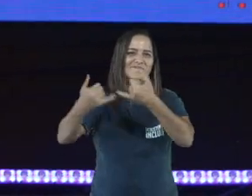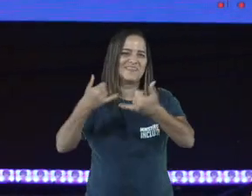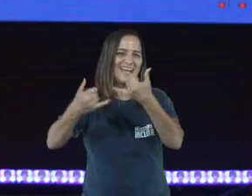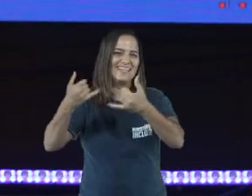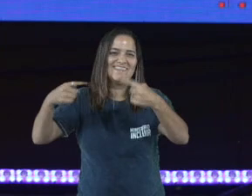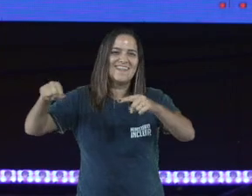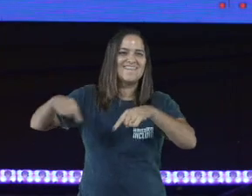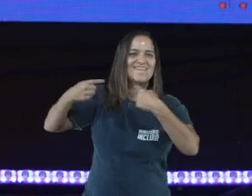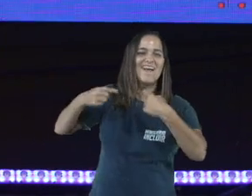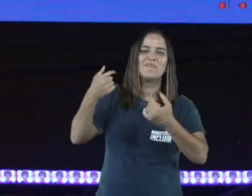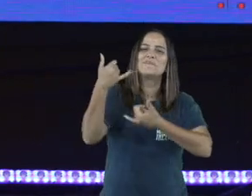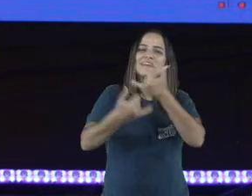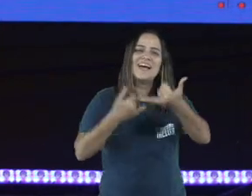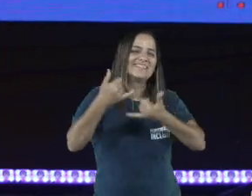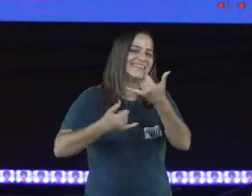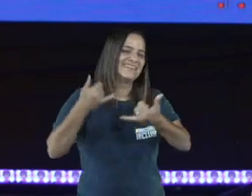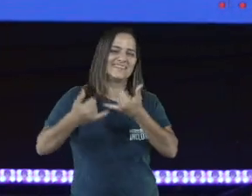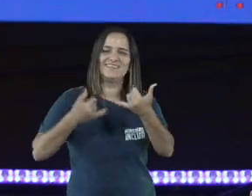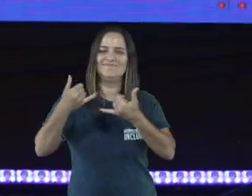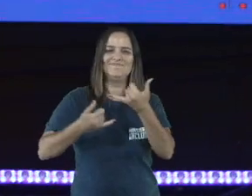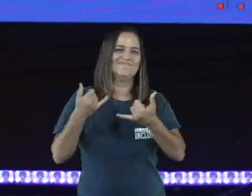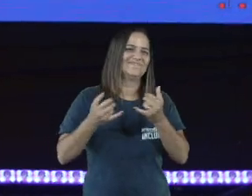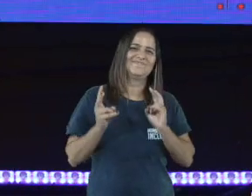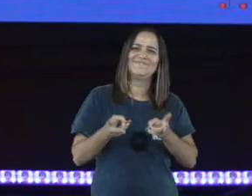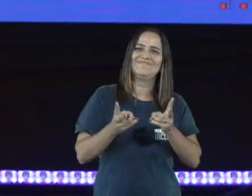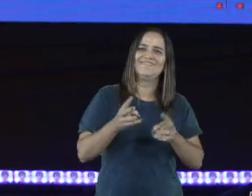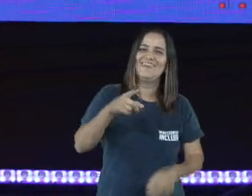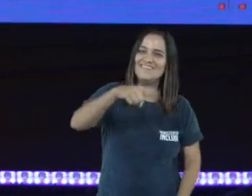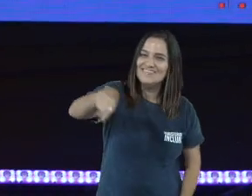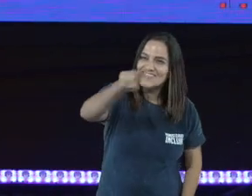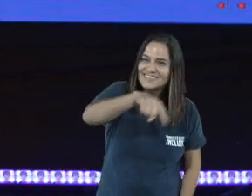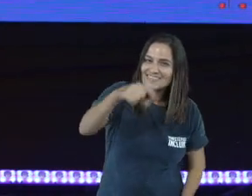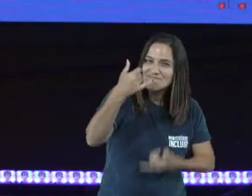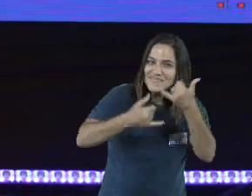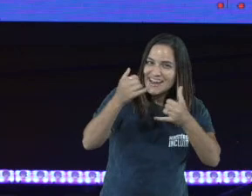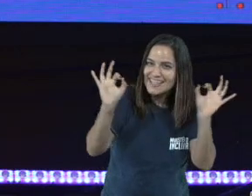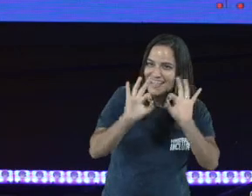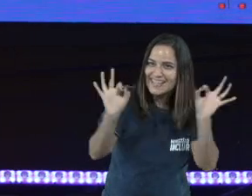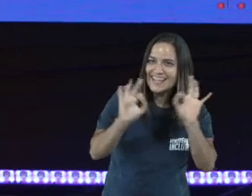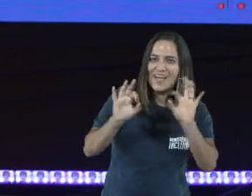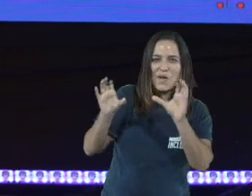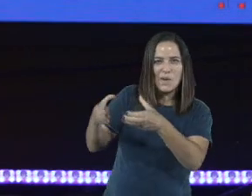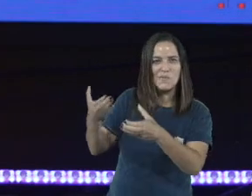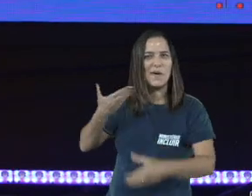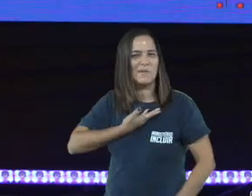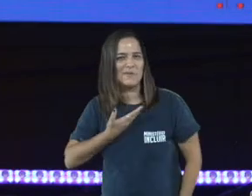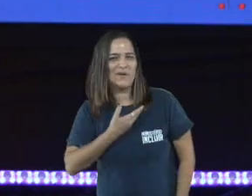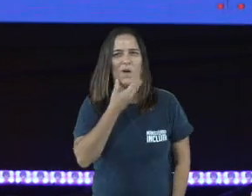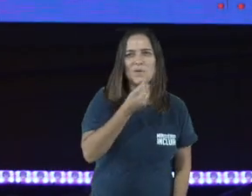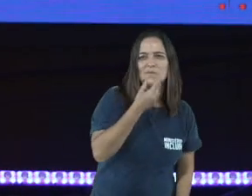infância coisa mais linda Aquele bando de menino de sem agressão sem brigas sem